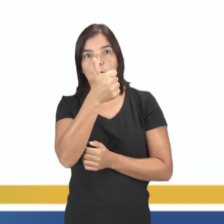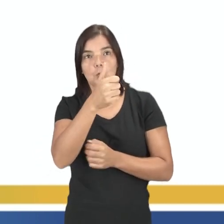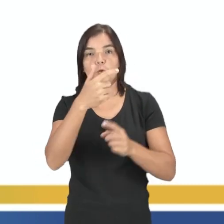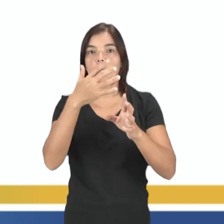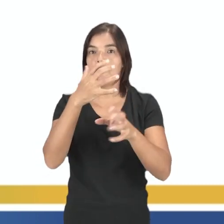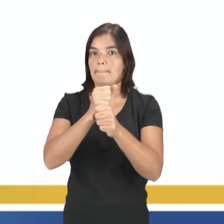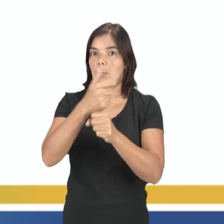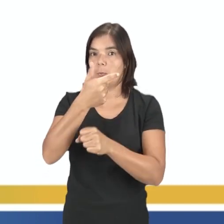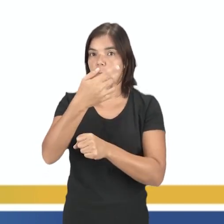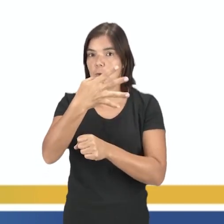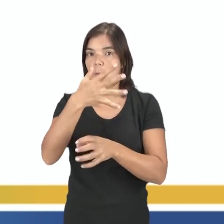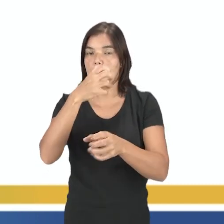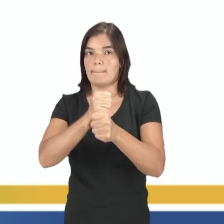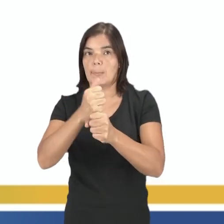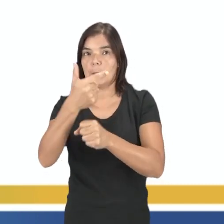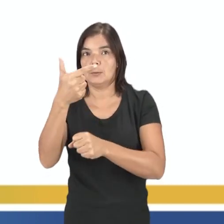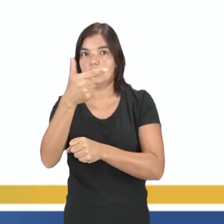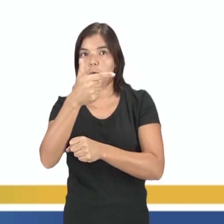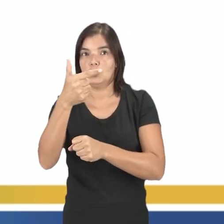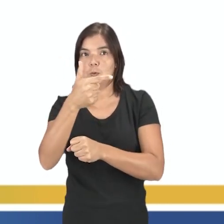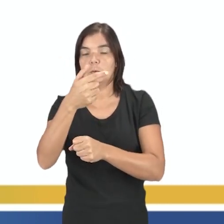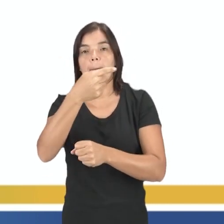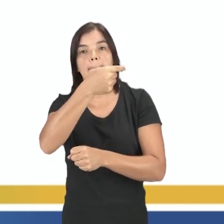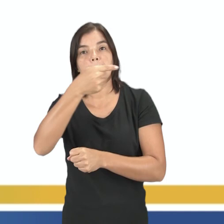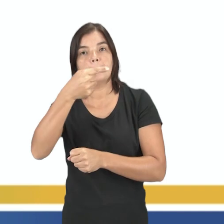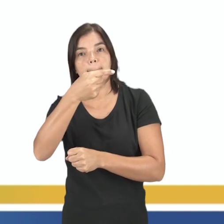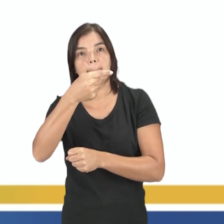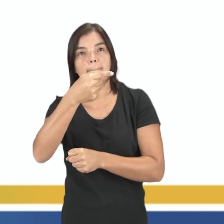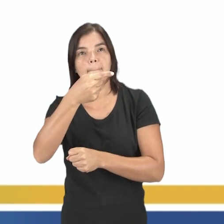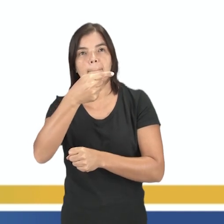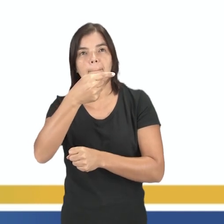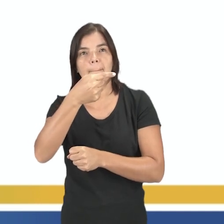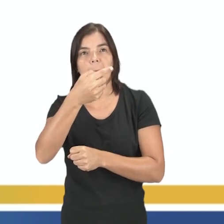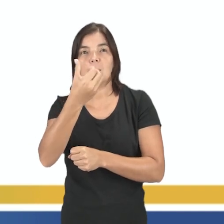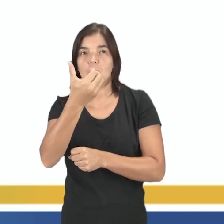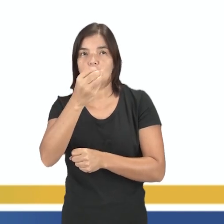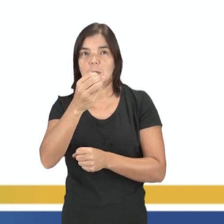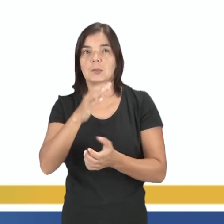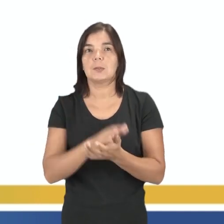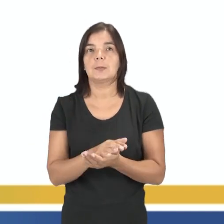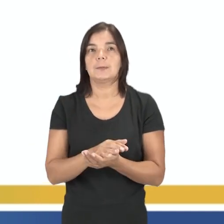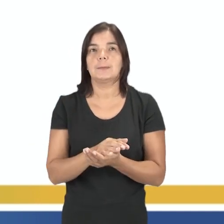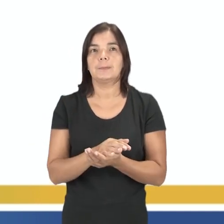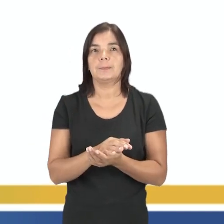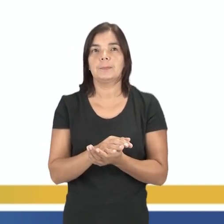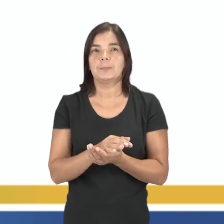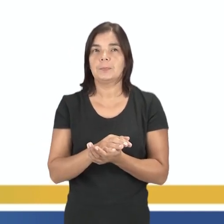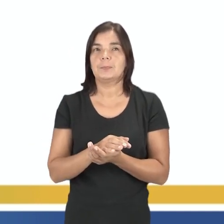Menos 11 mais 24 mais 22 vai dar